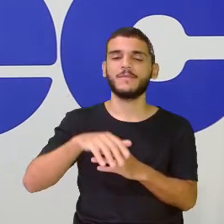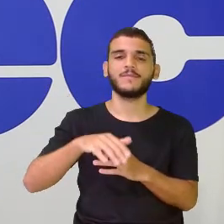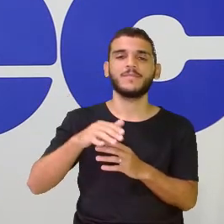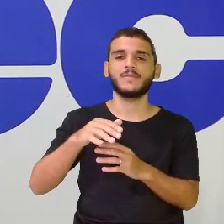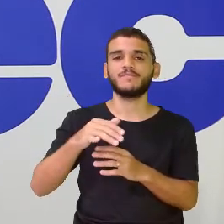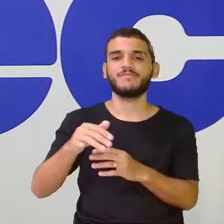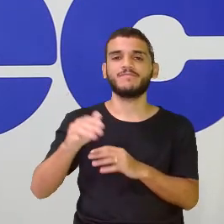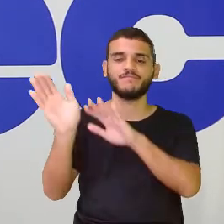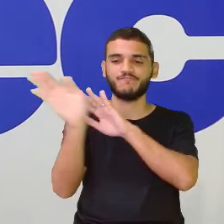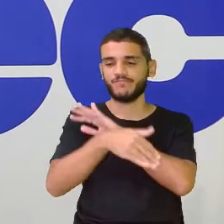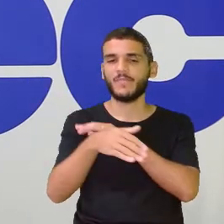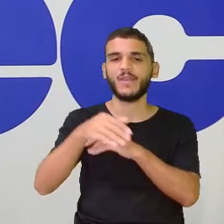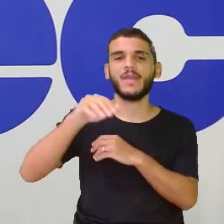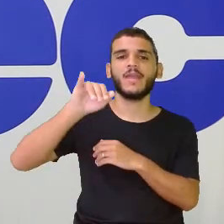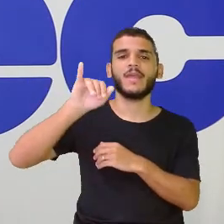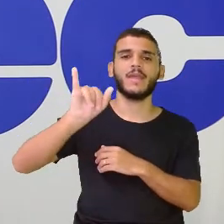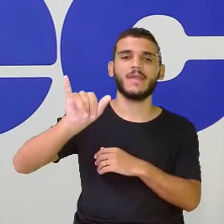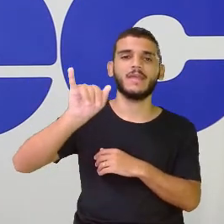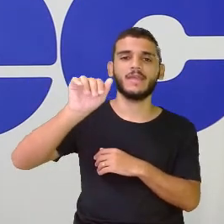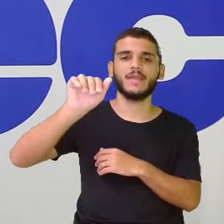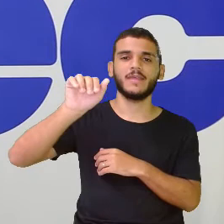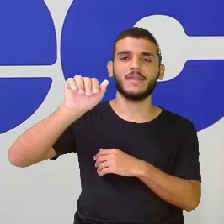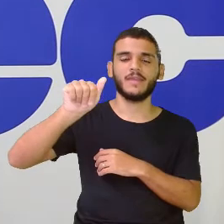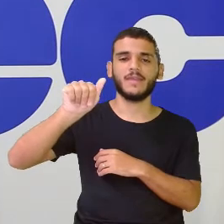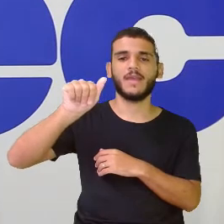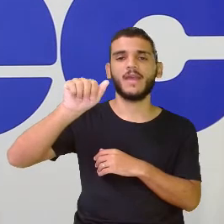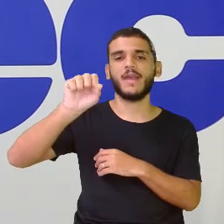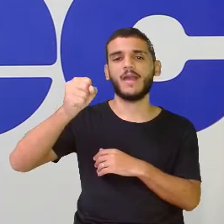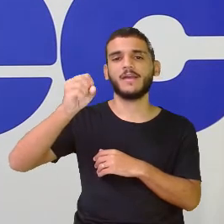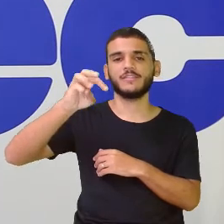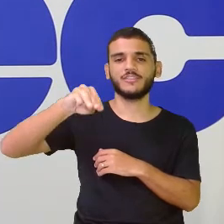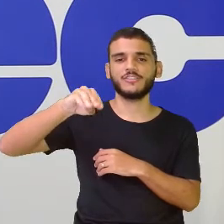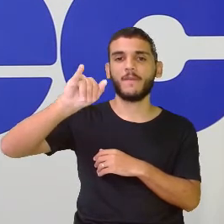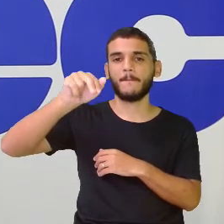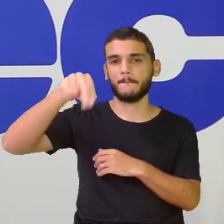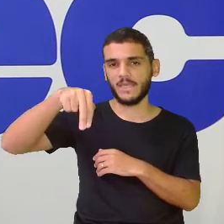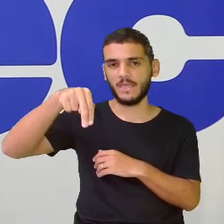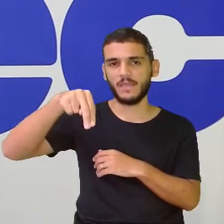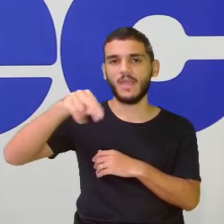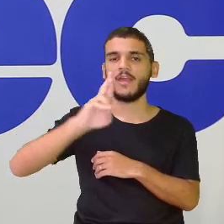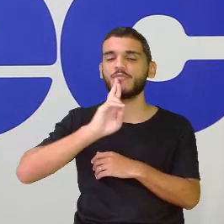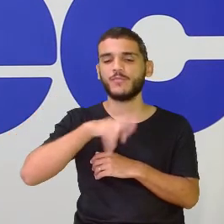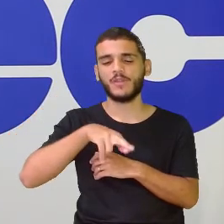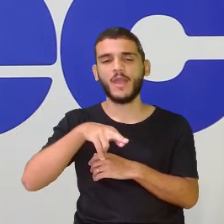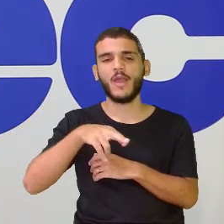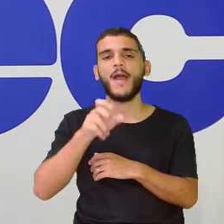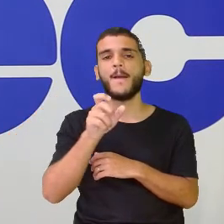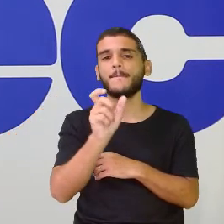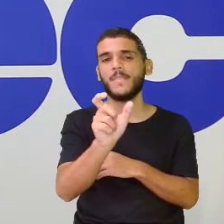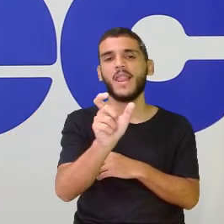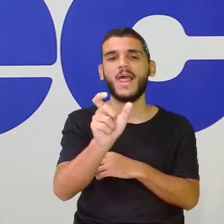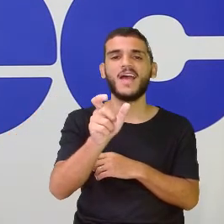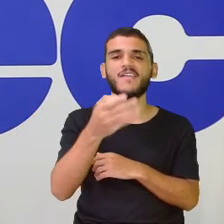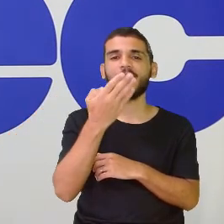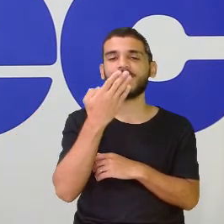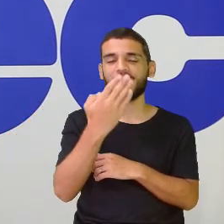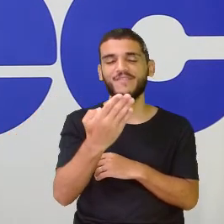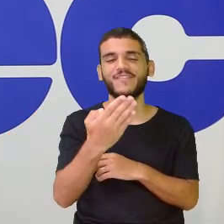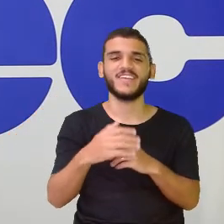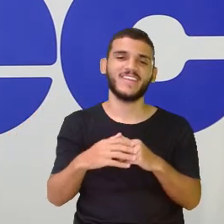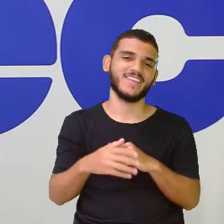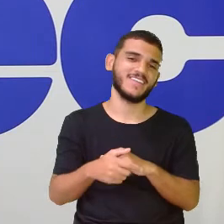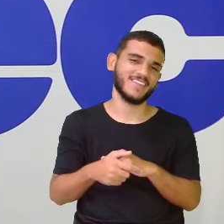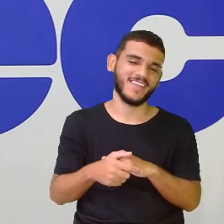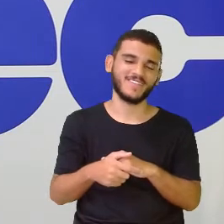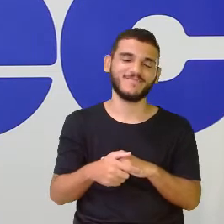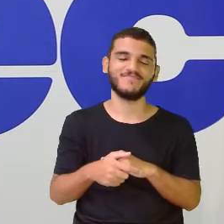vendo? Aí a Ana disse que pai, mãe. A minha também é tia Márcia, vamos